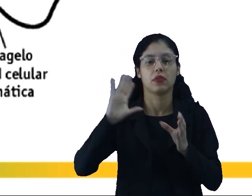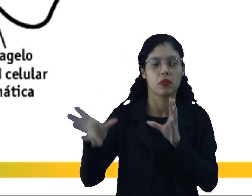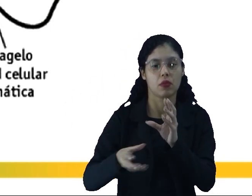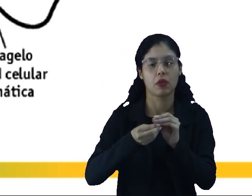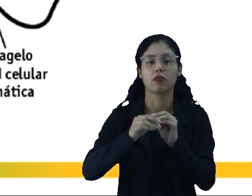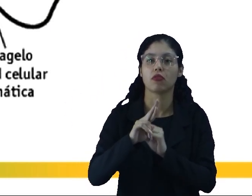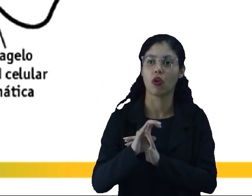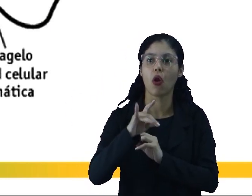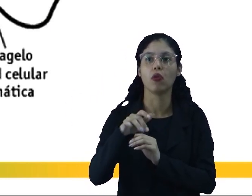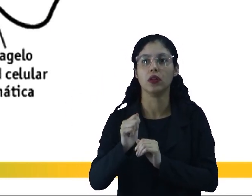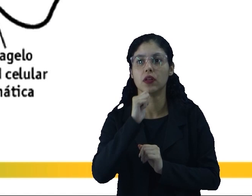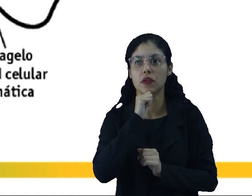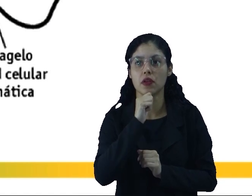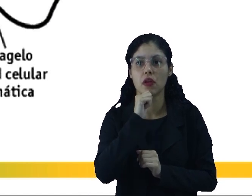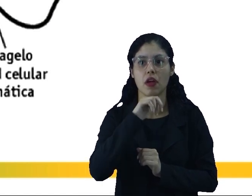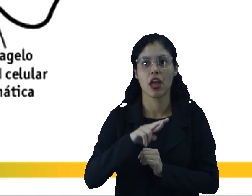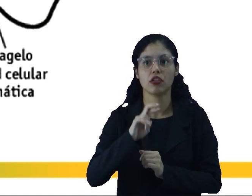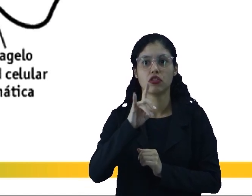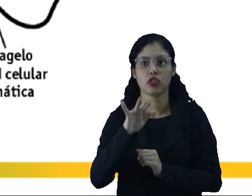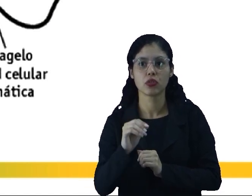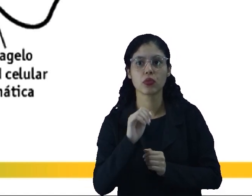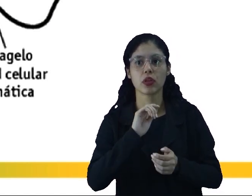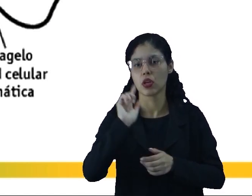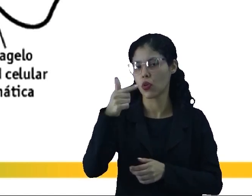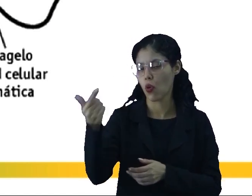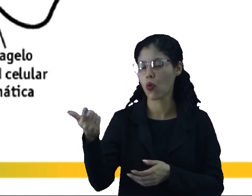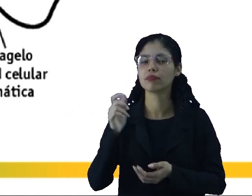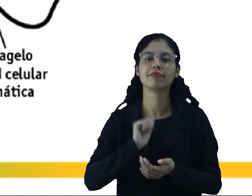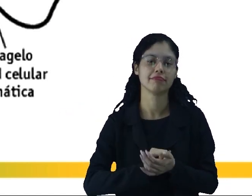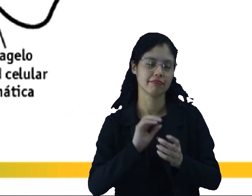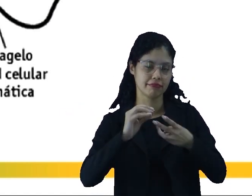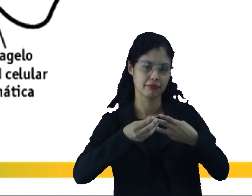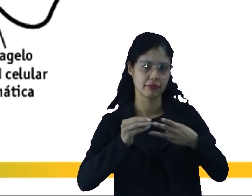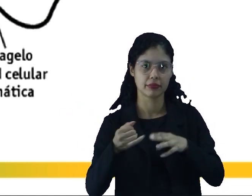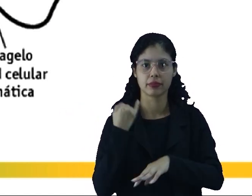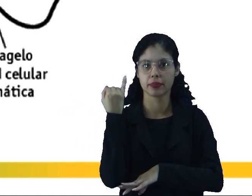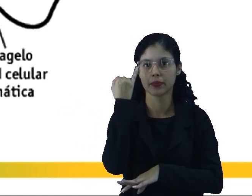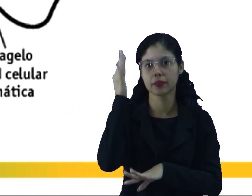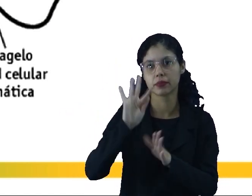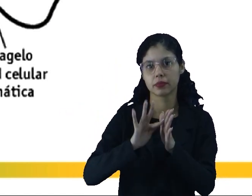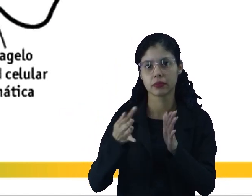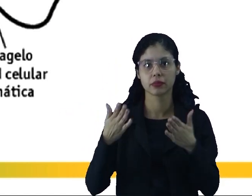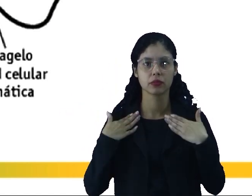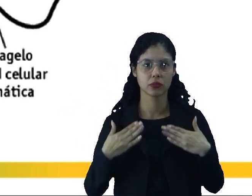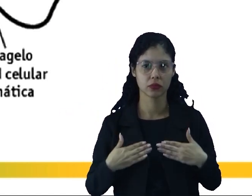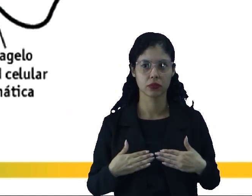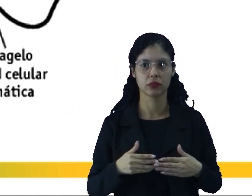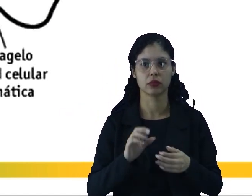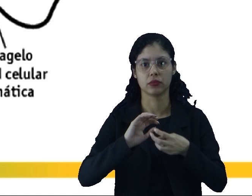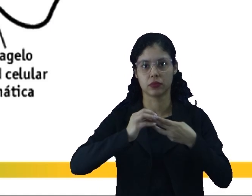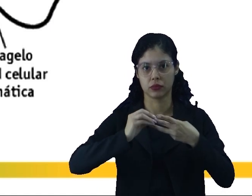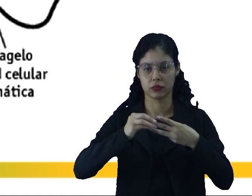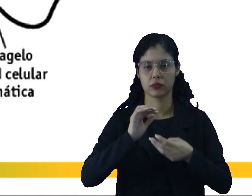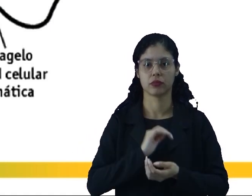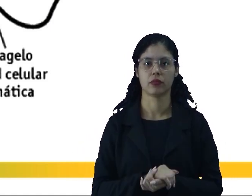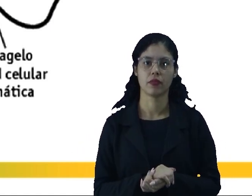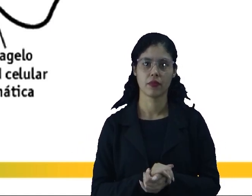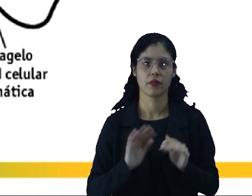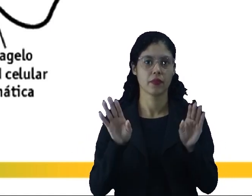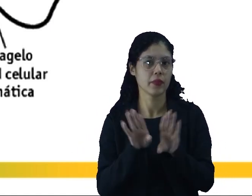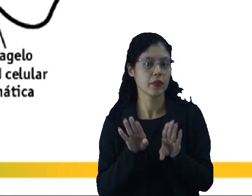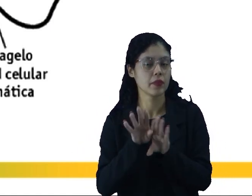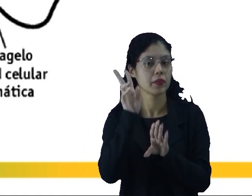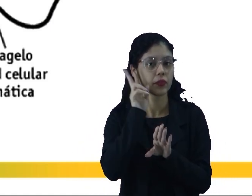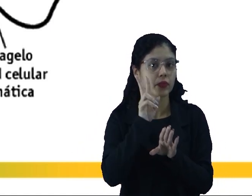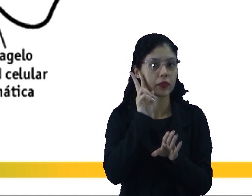complexo de Golgi, o retículo endoplasmático e outras células que desempenham funções importantes para o funcionamento celular. Lembrando